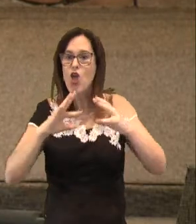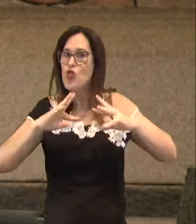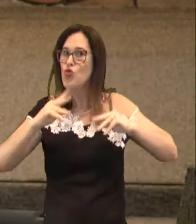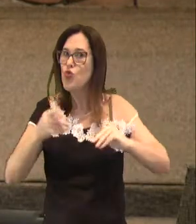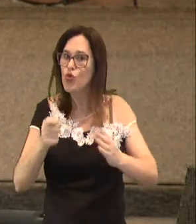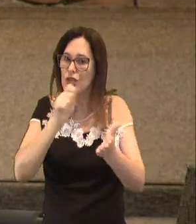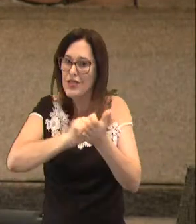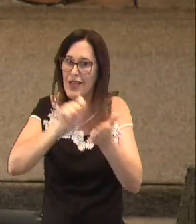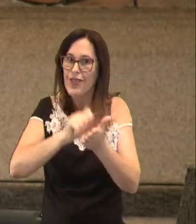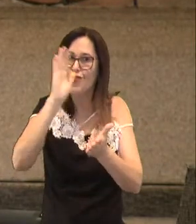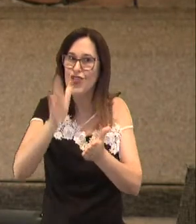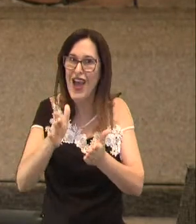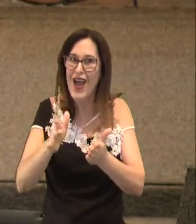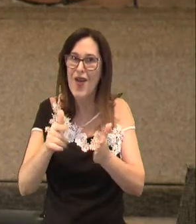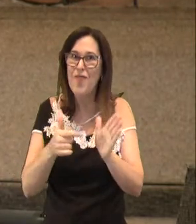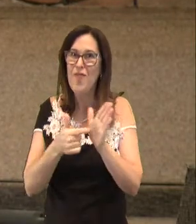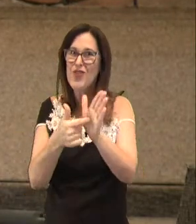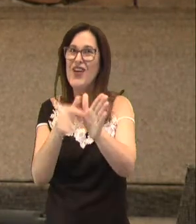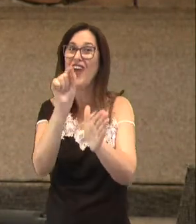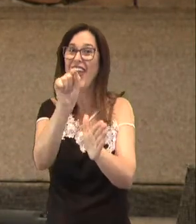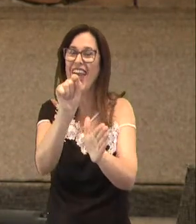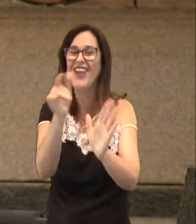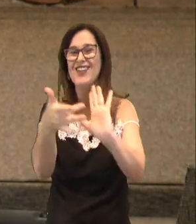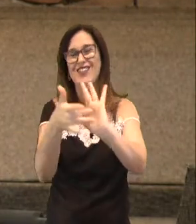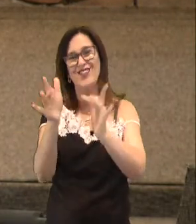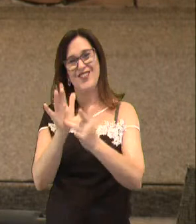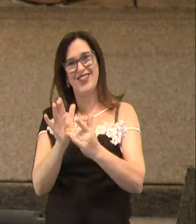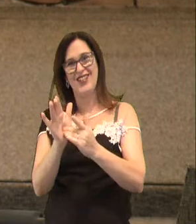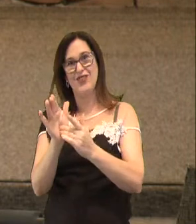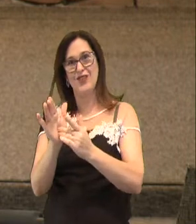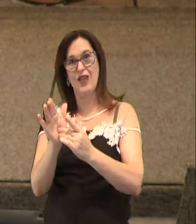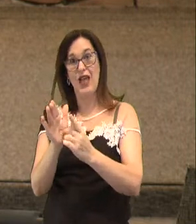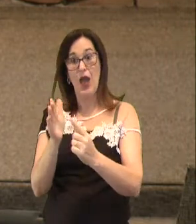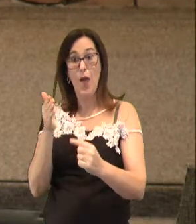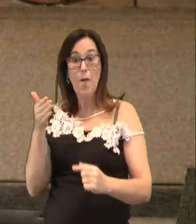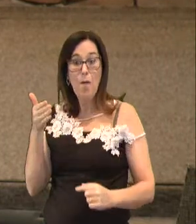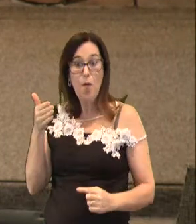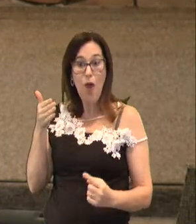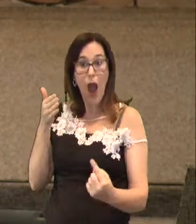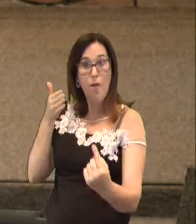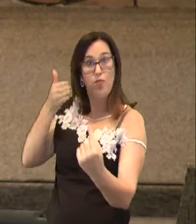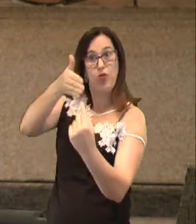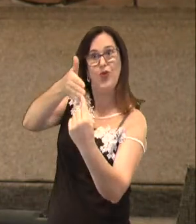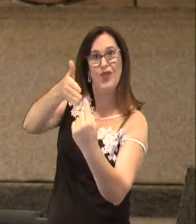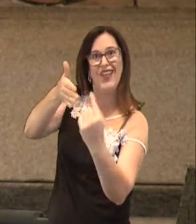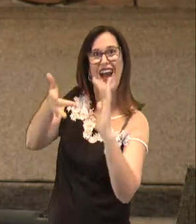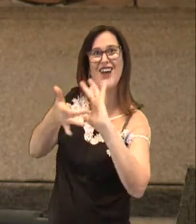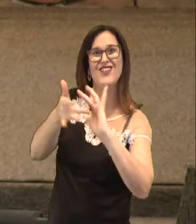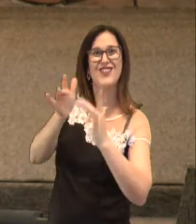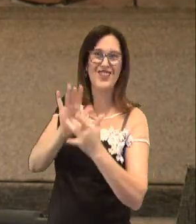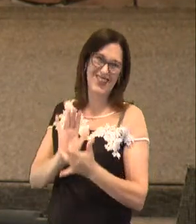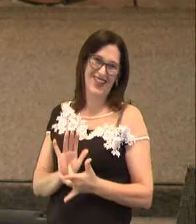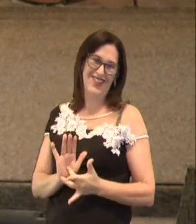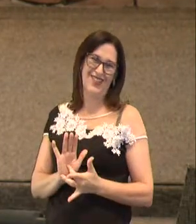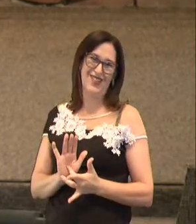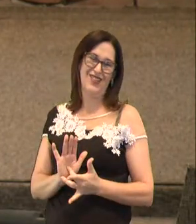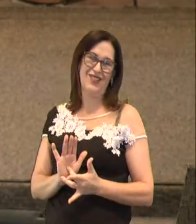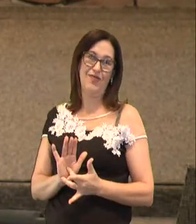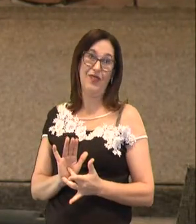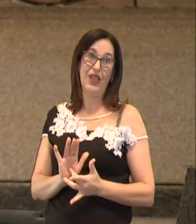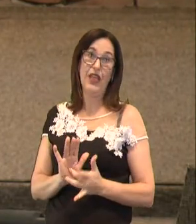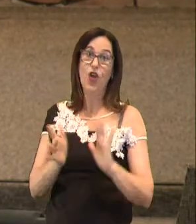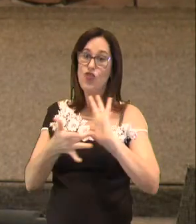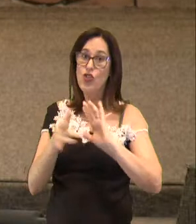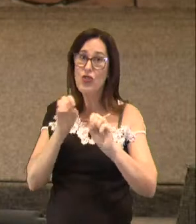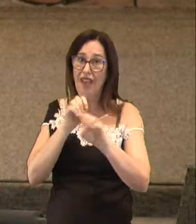o Cordeiro de Deus. Jesus então vai mostrar a necessidade de que aquelas pessoas compreendessem